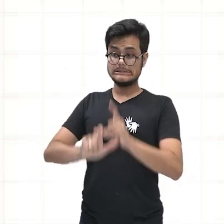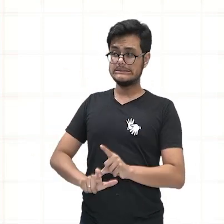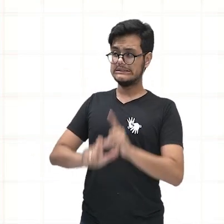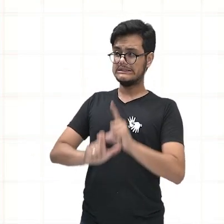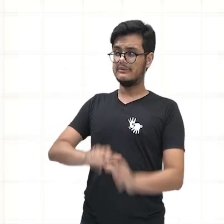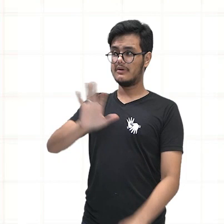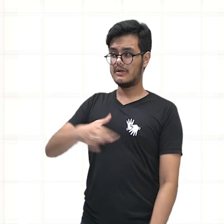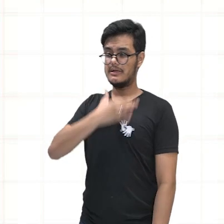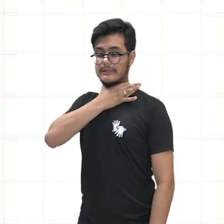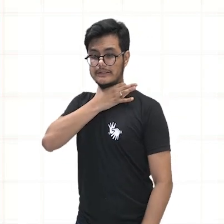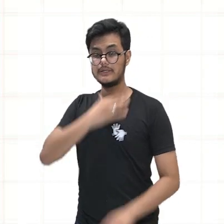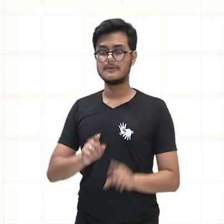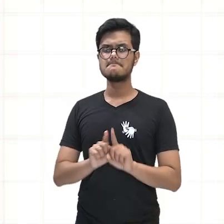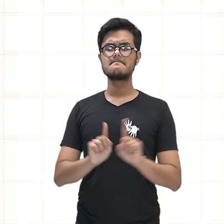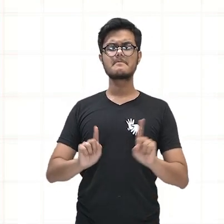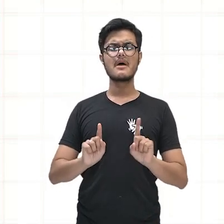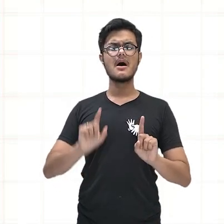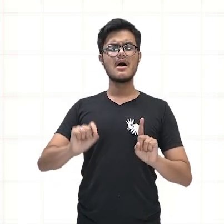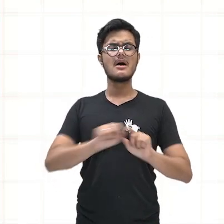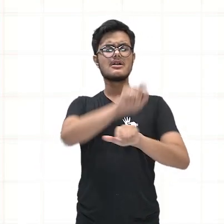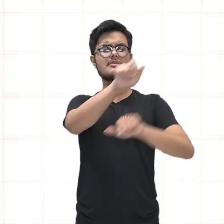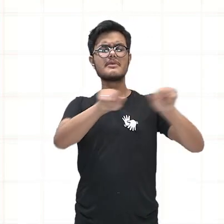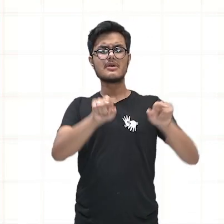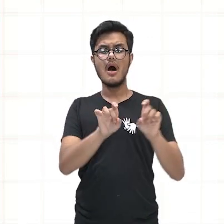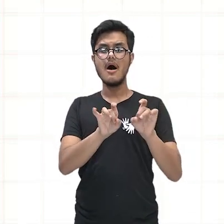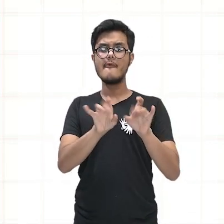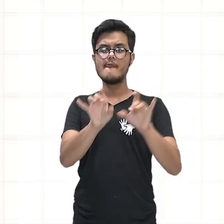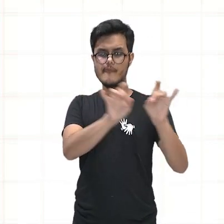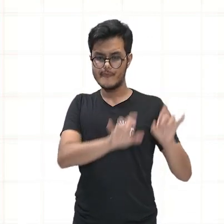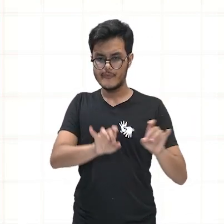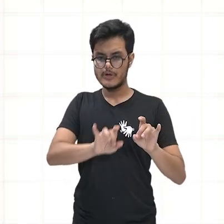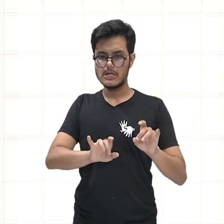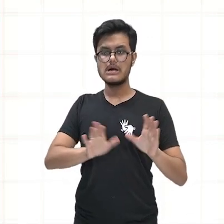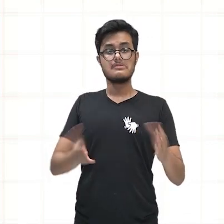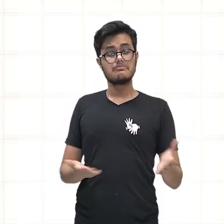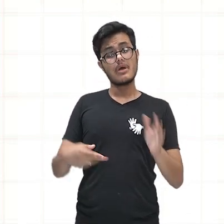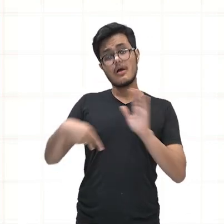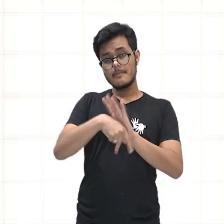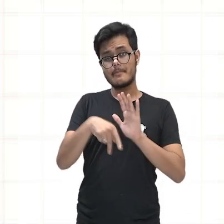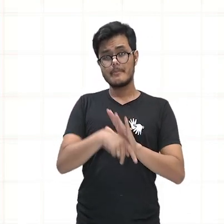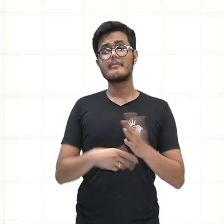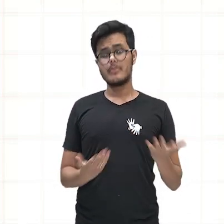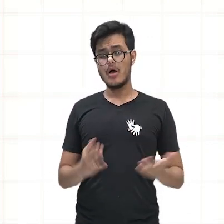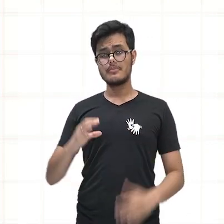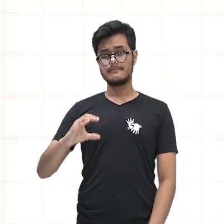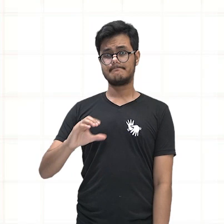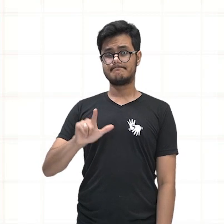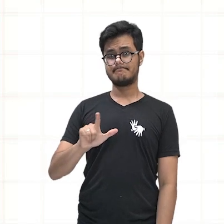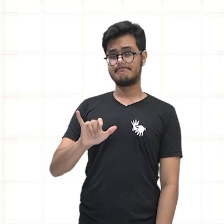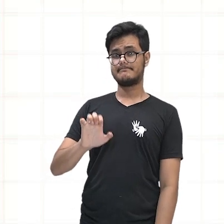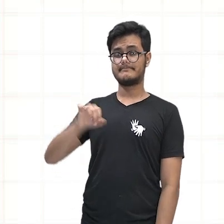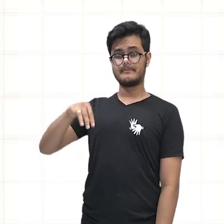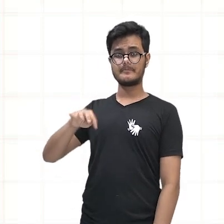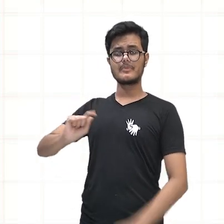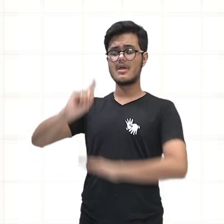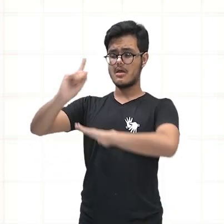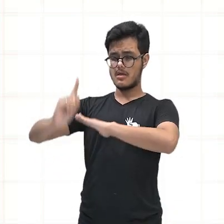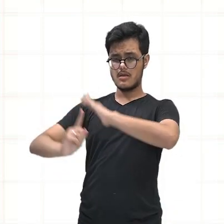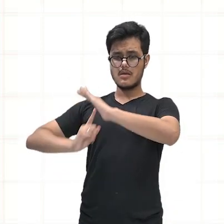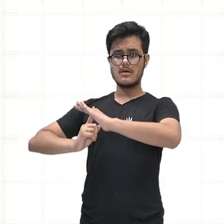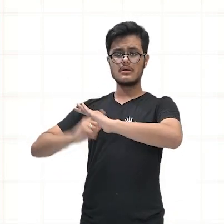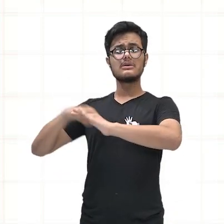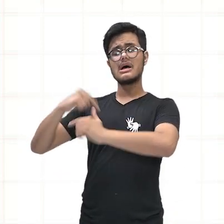dívidas os clientes que também eram um grupo que pertencia ali à sociedade romana naquele período eram